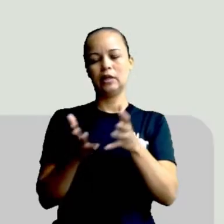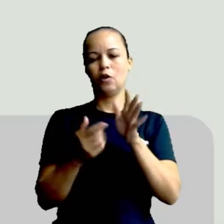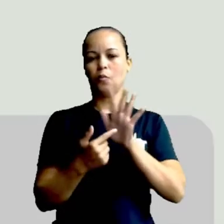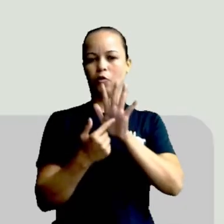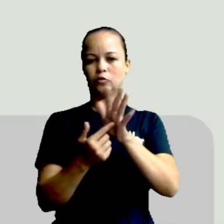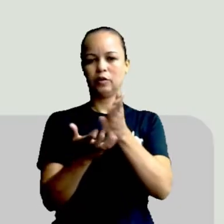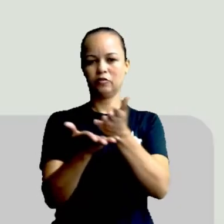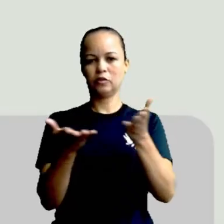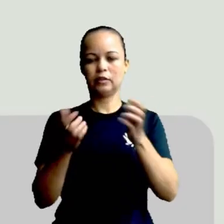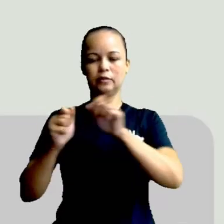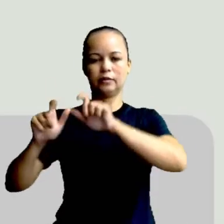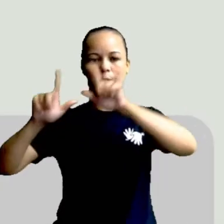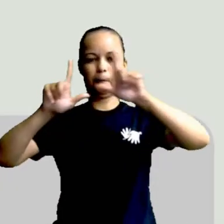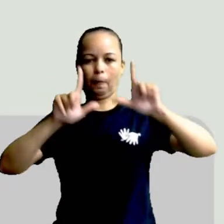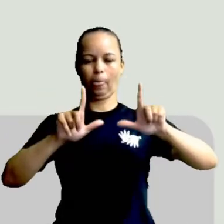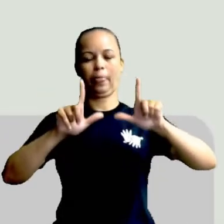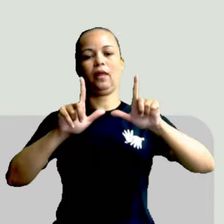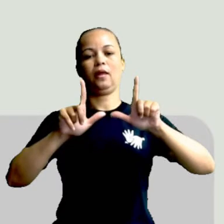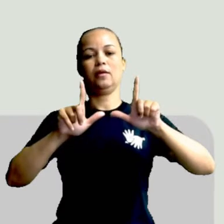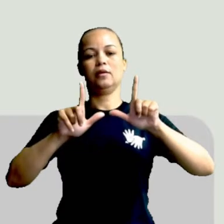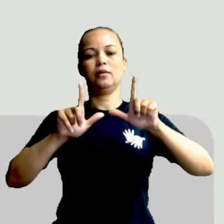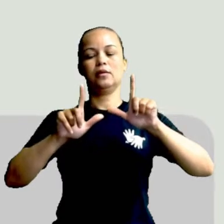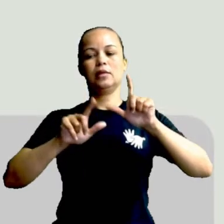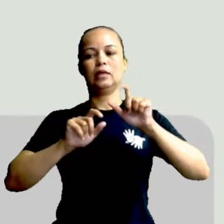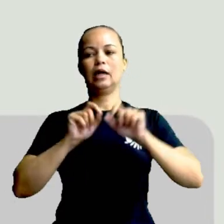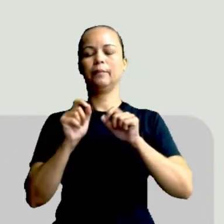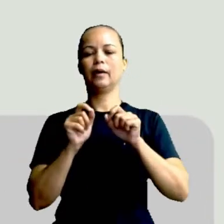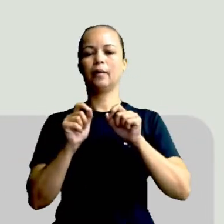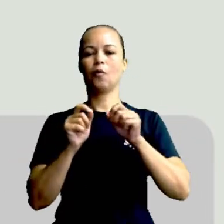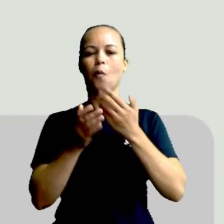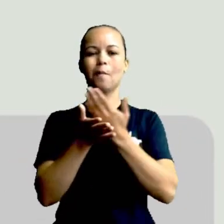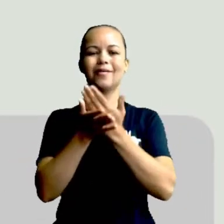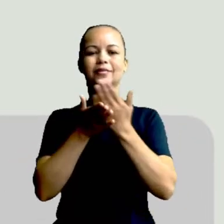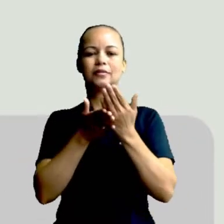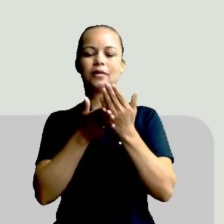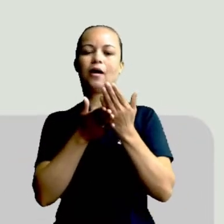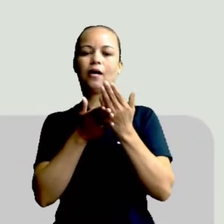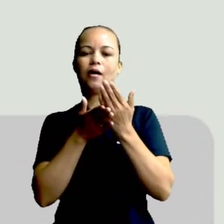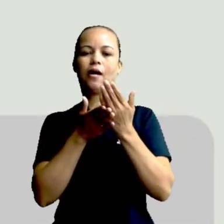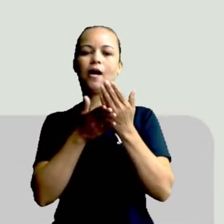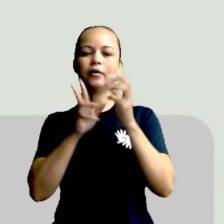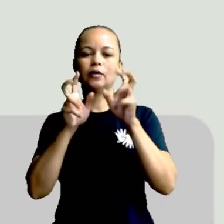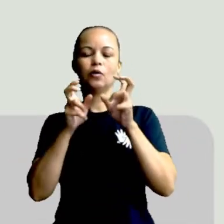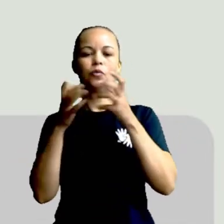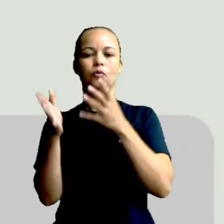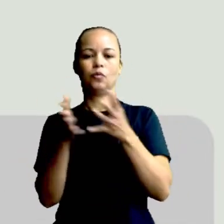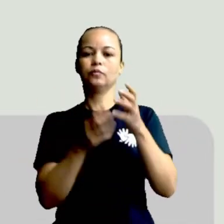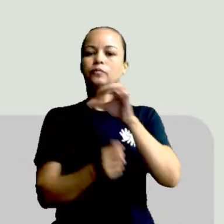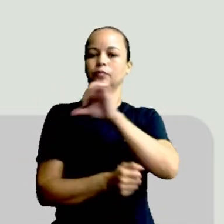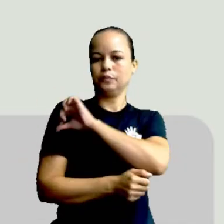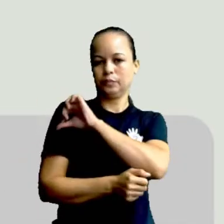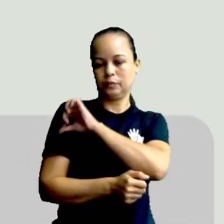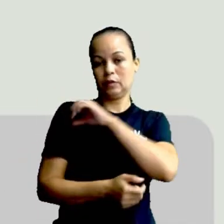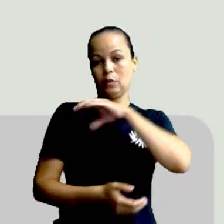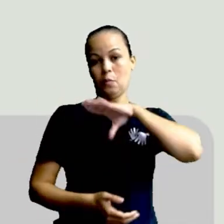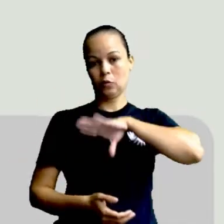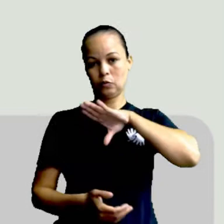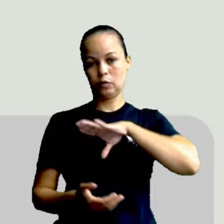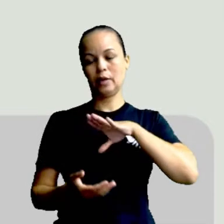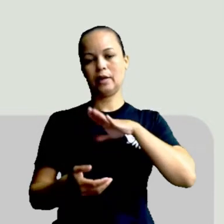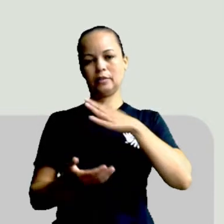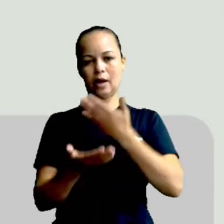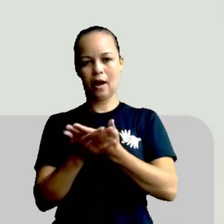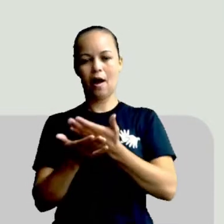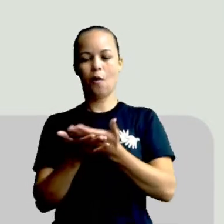trazer aqui para telinha cheia para gente daí a introdução não 9º ano língua portuguesa é mais uma aula